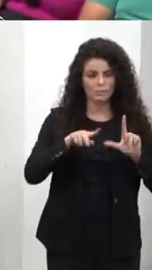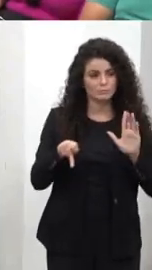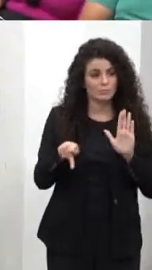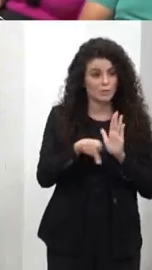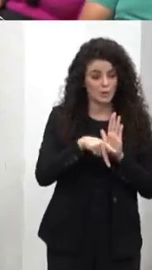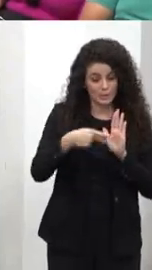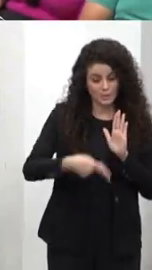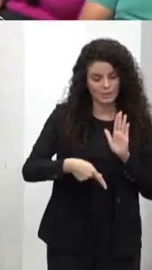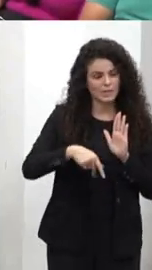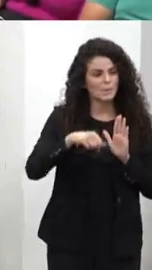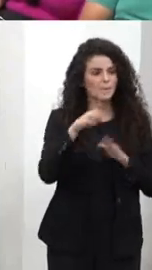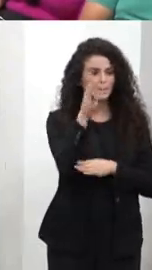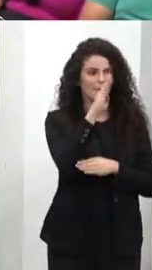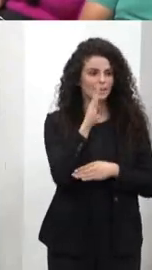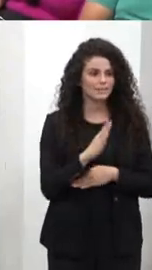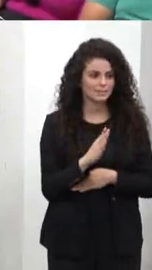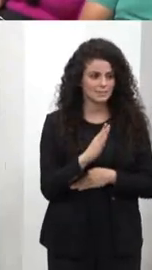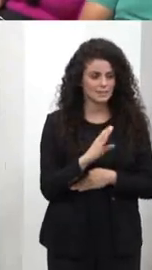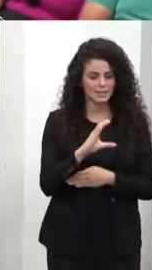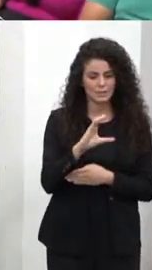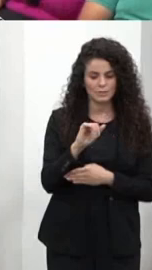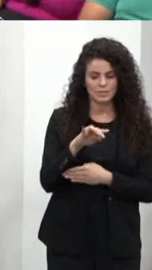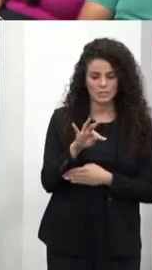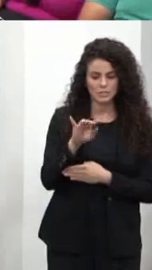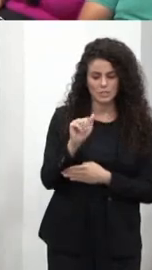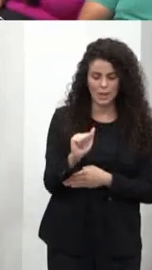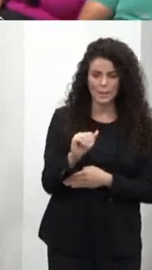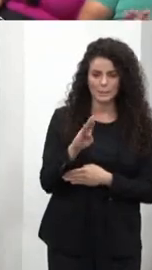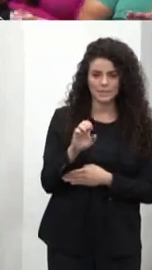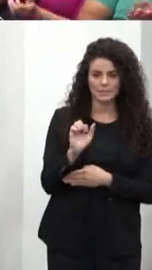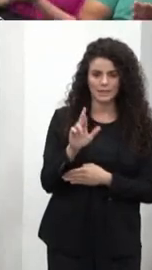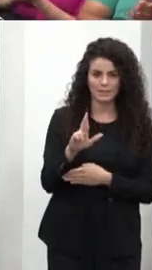audiovisual brasileiro Cíntia do bitar